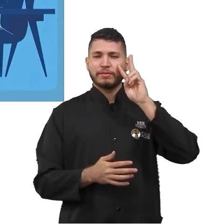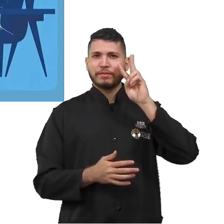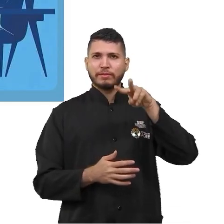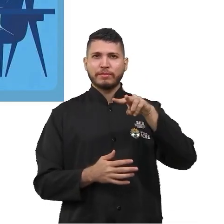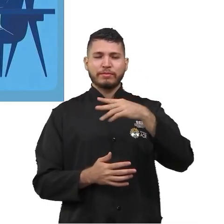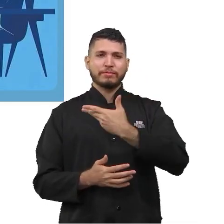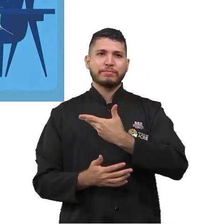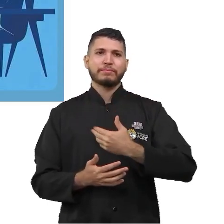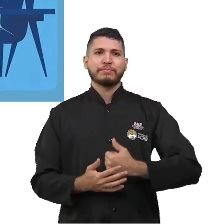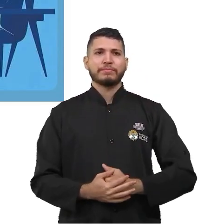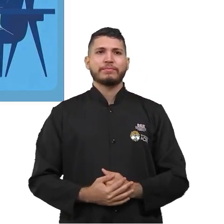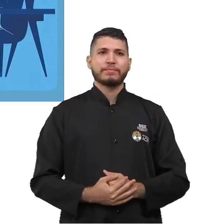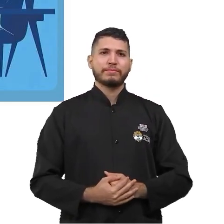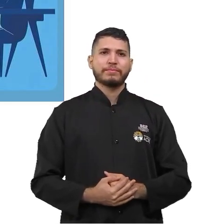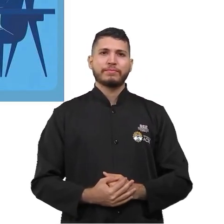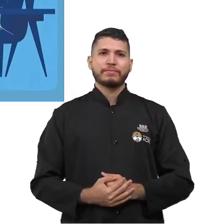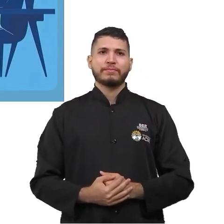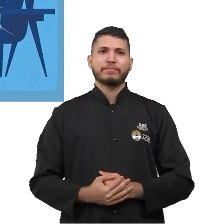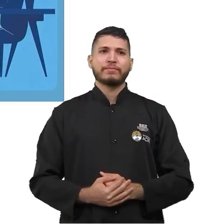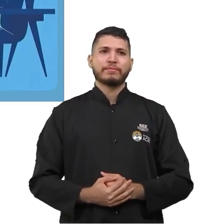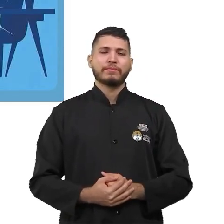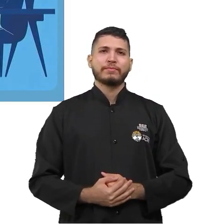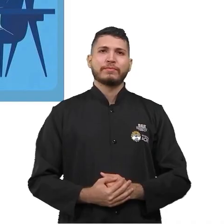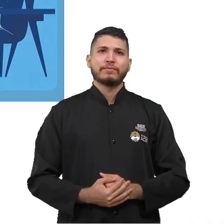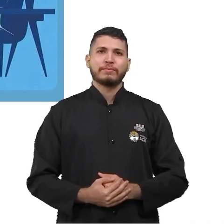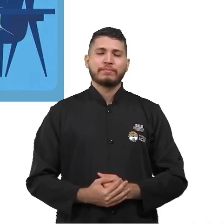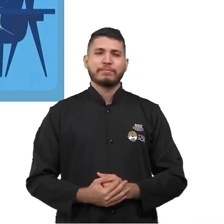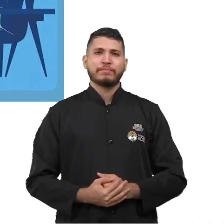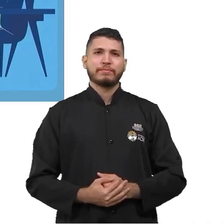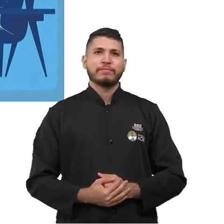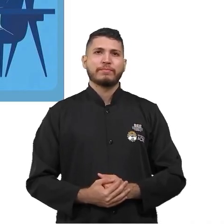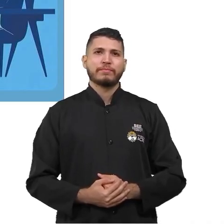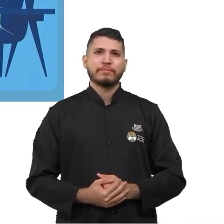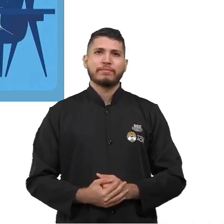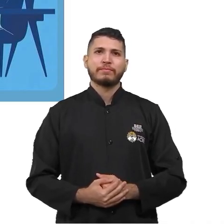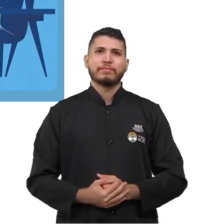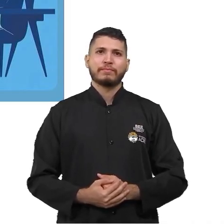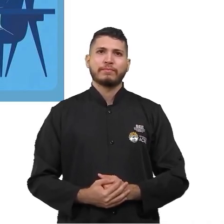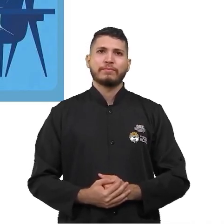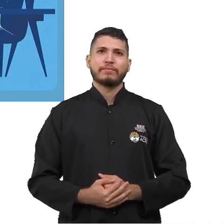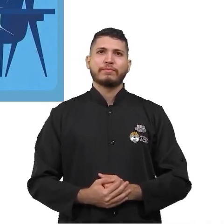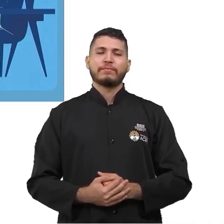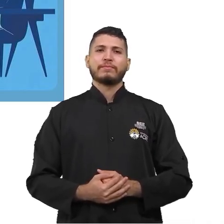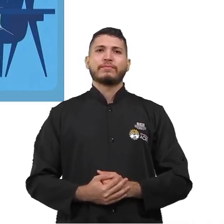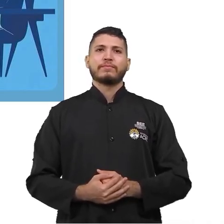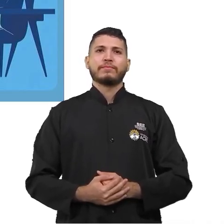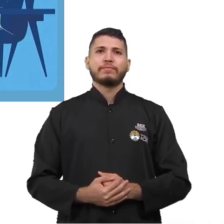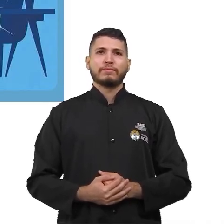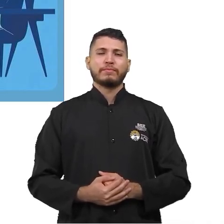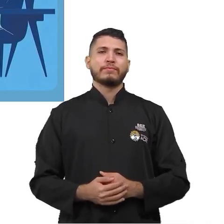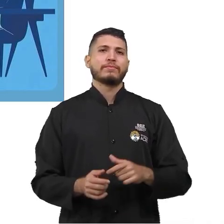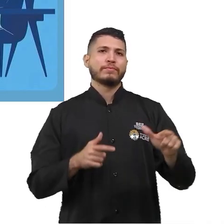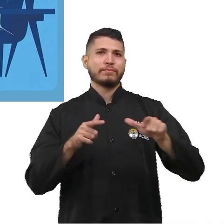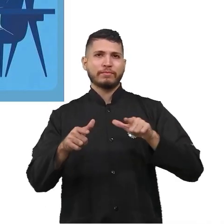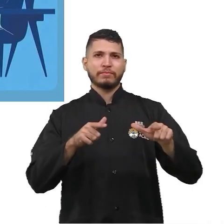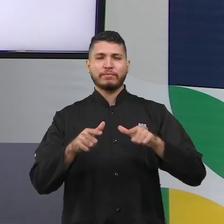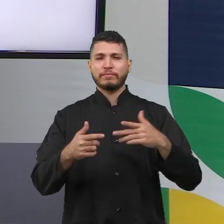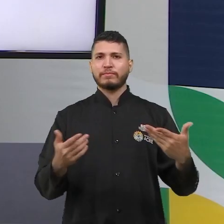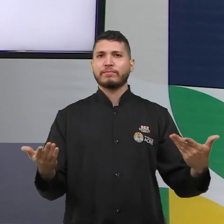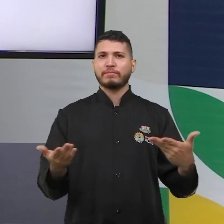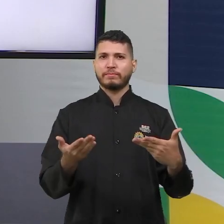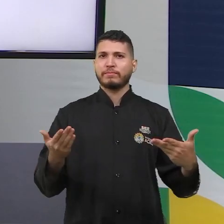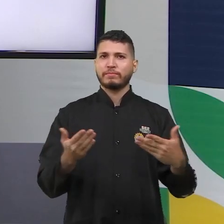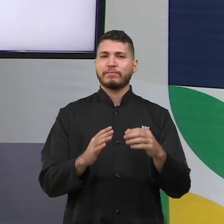observa essa imagem é justamente nos atentar que as novas formas de trabalho, hoje, elas são